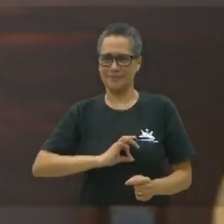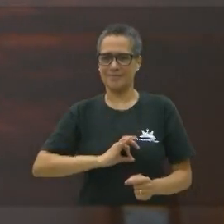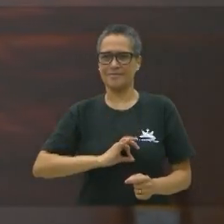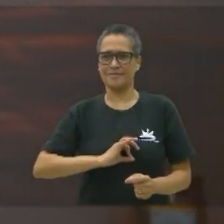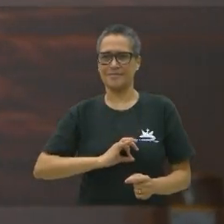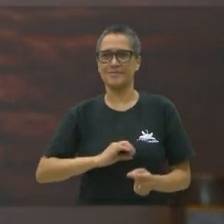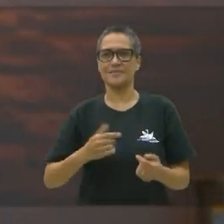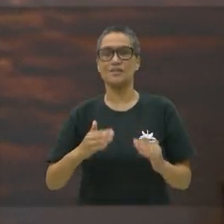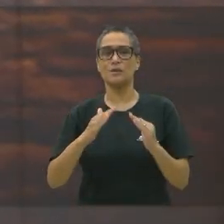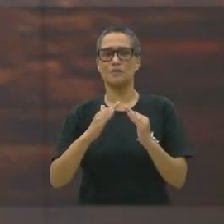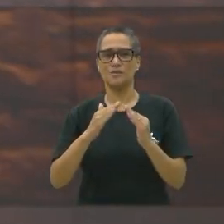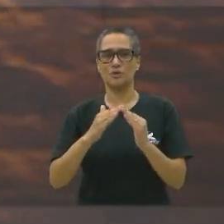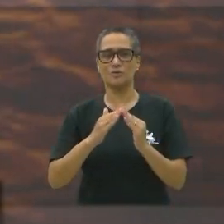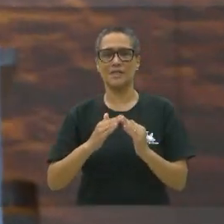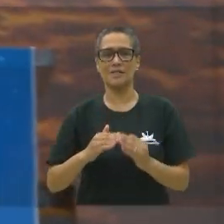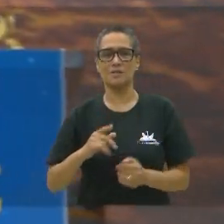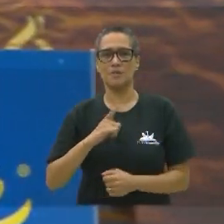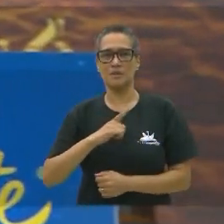de Taubaté.